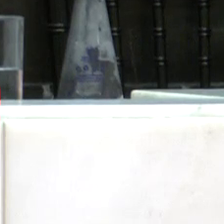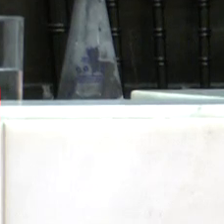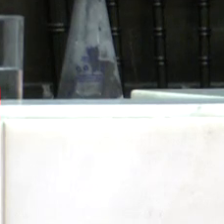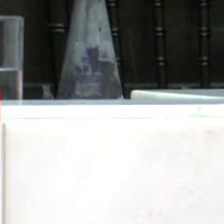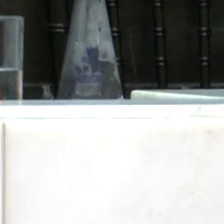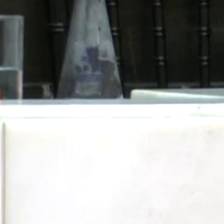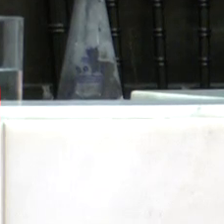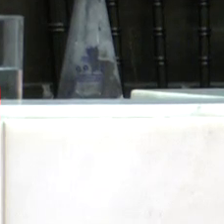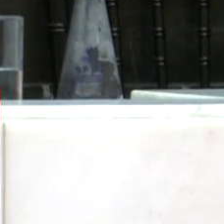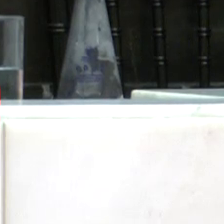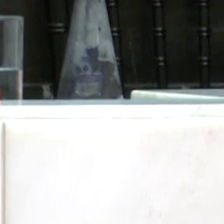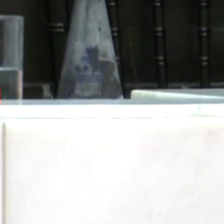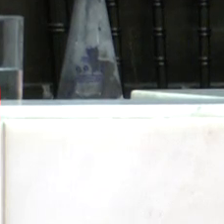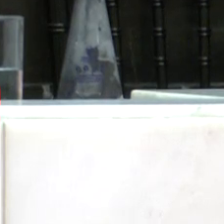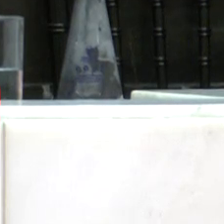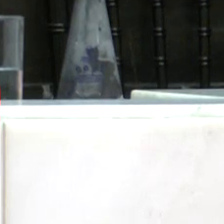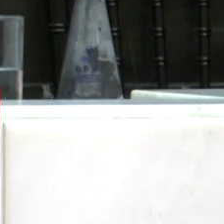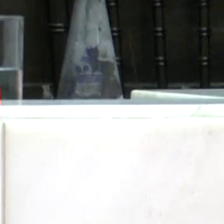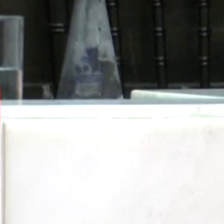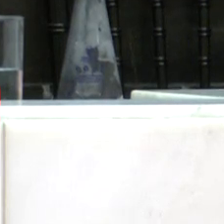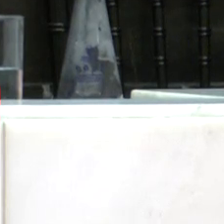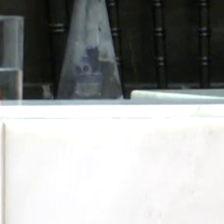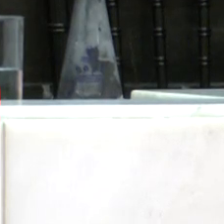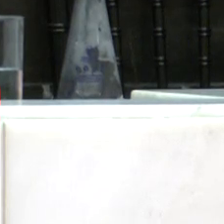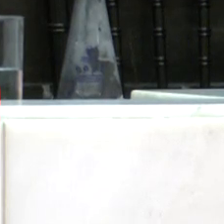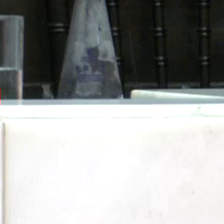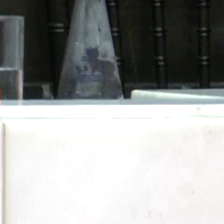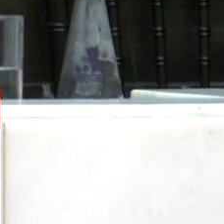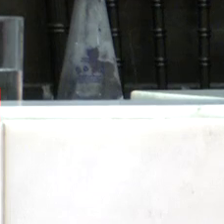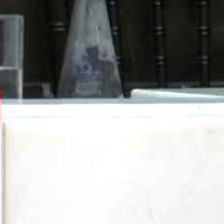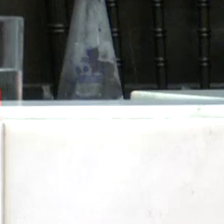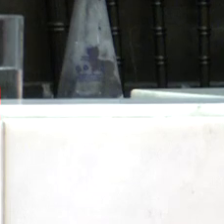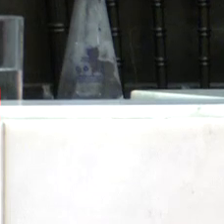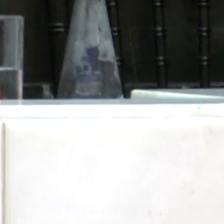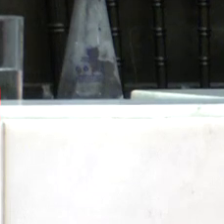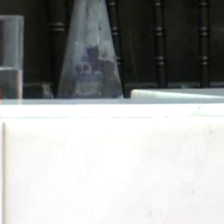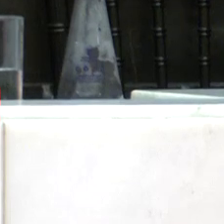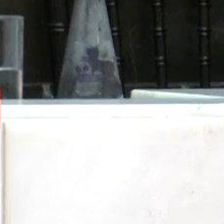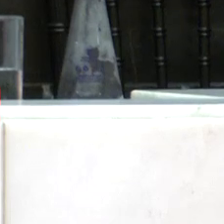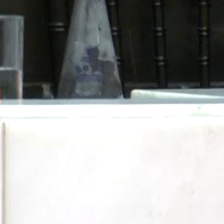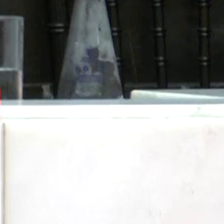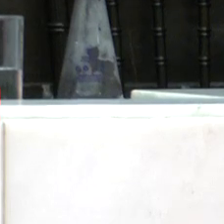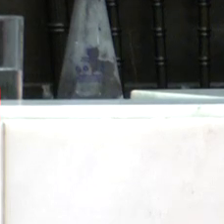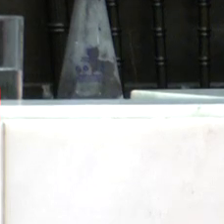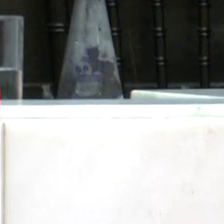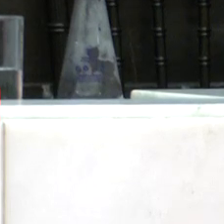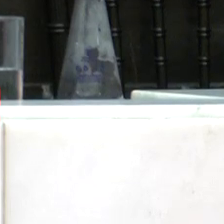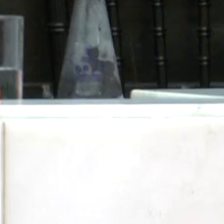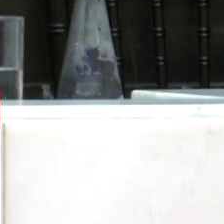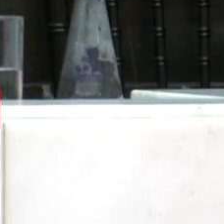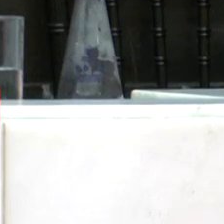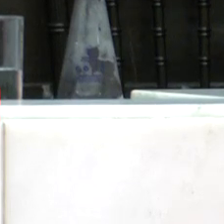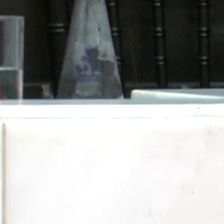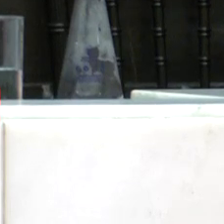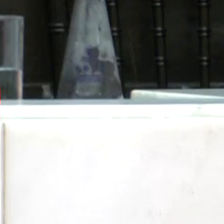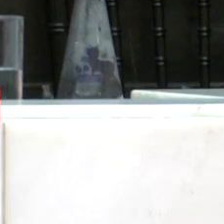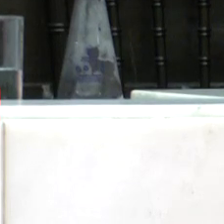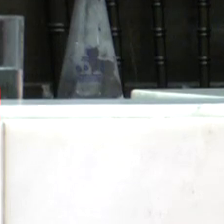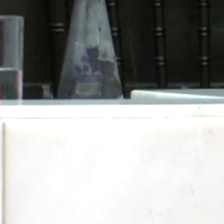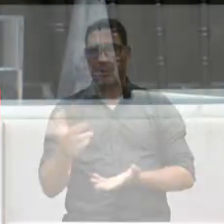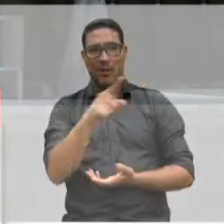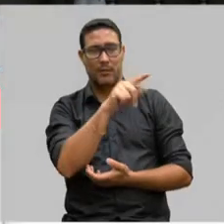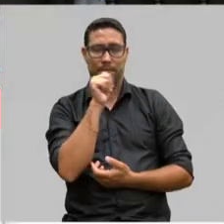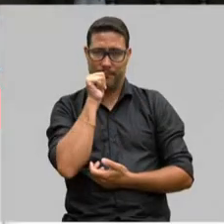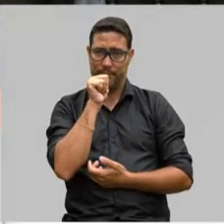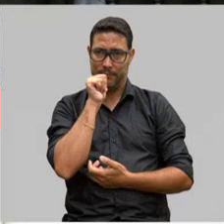200 anos de história, tanto é que hoje, né, a colega deve saber muito